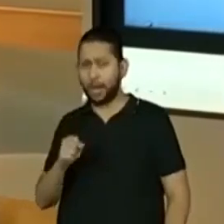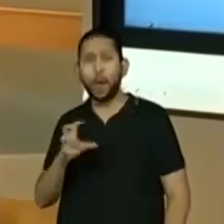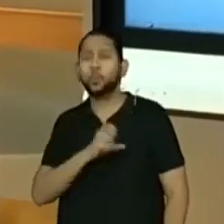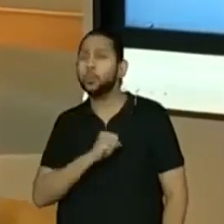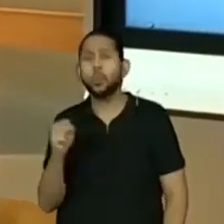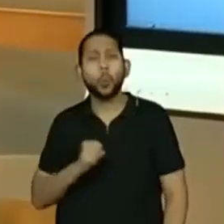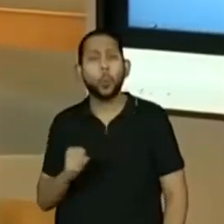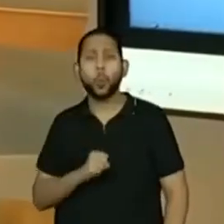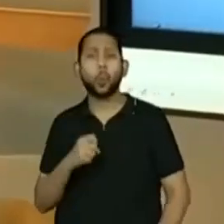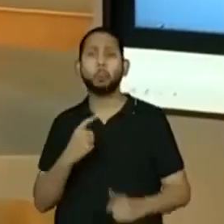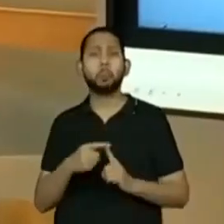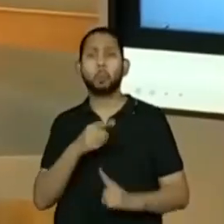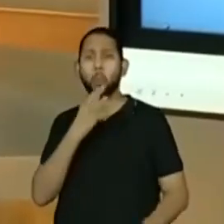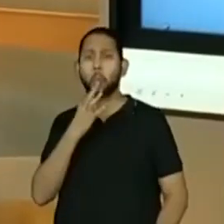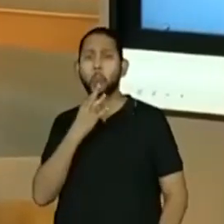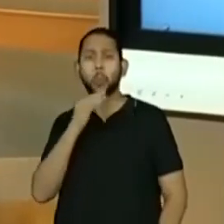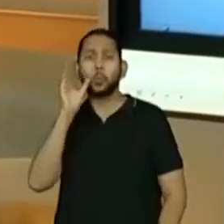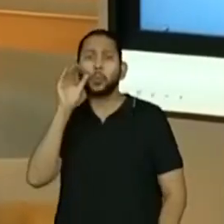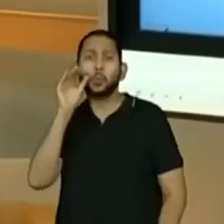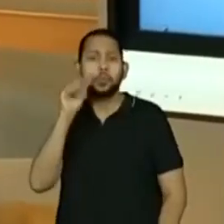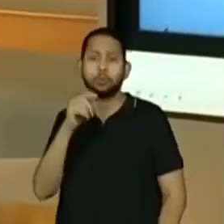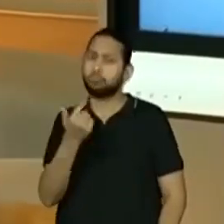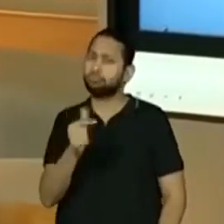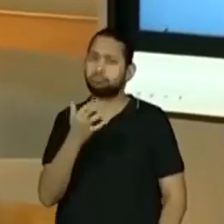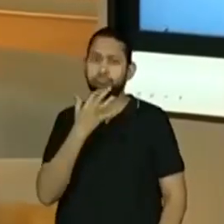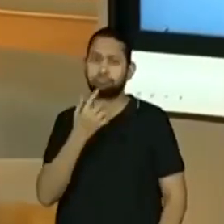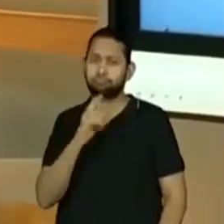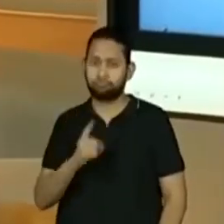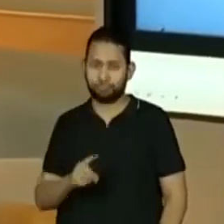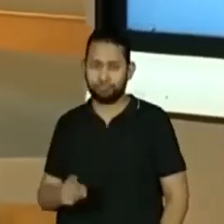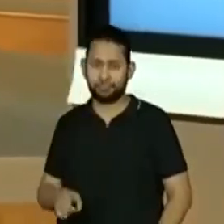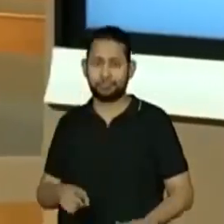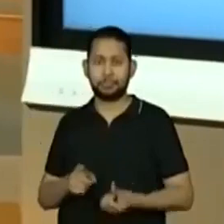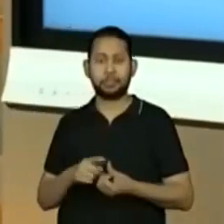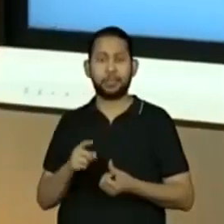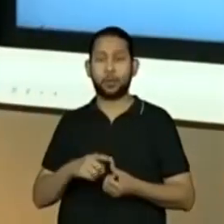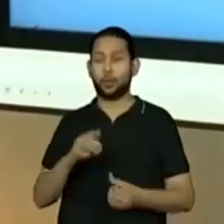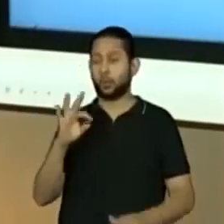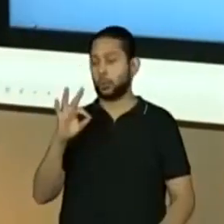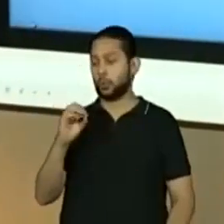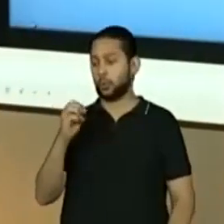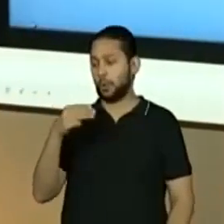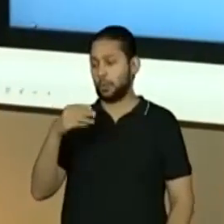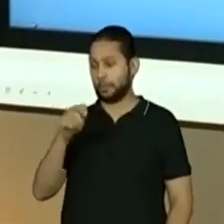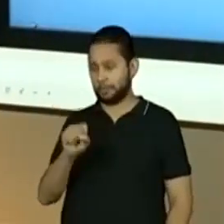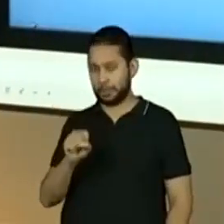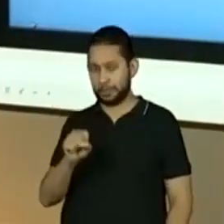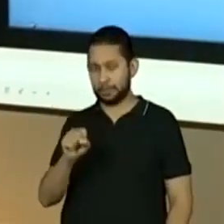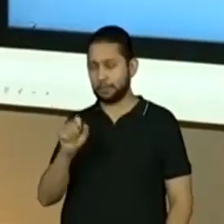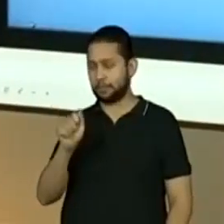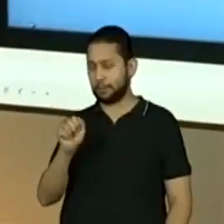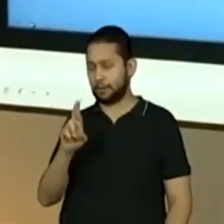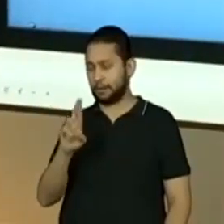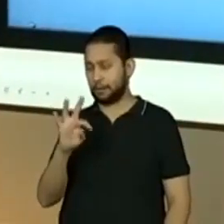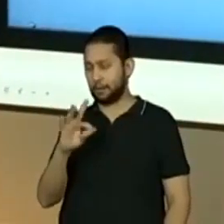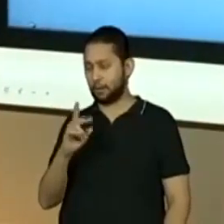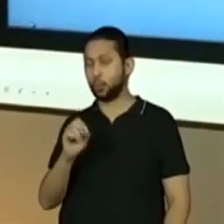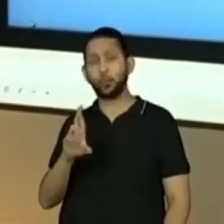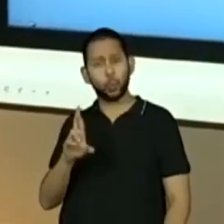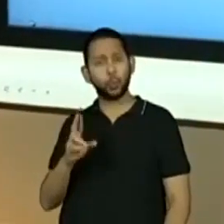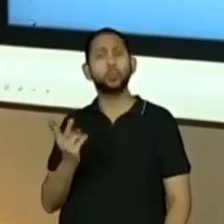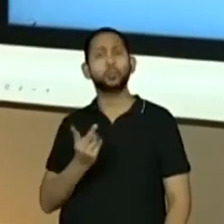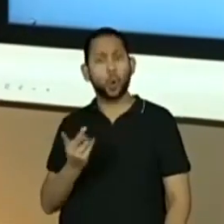eles desconheciam essas curiosidades. O Thomas e o Arthur amam astronomia e a Isabela também. Olha